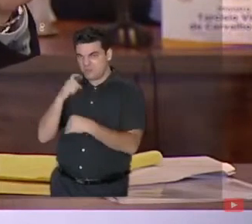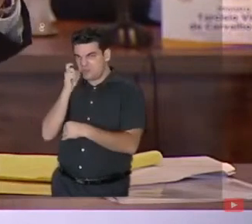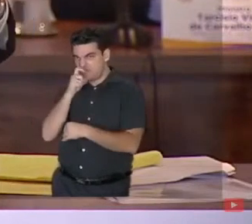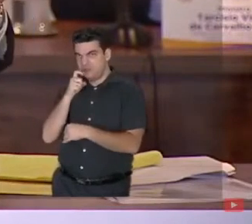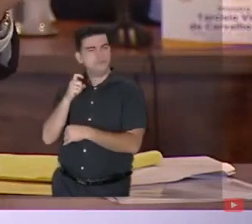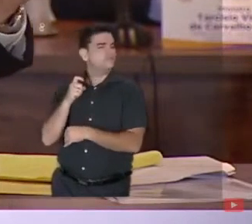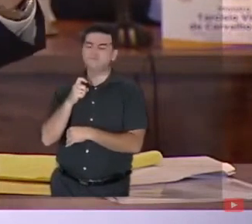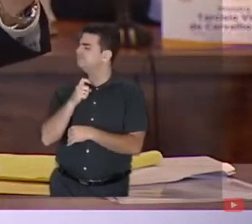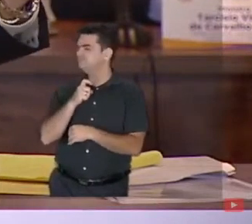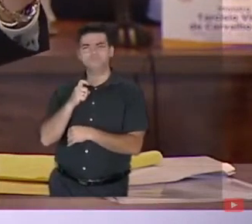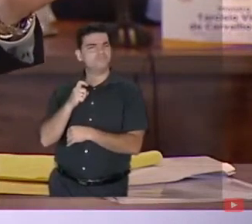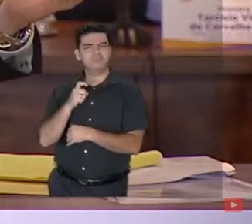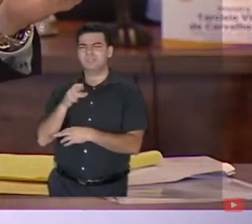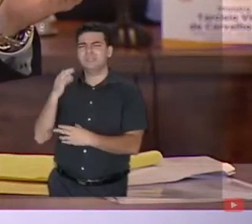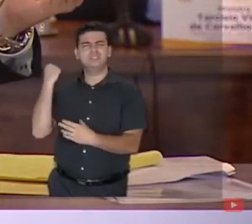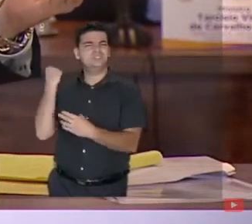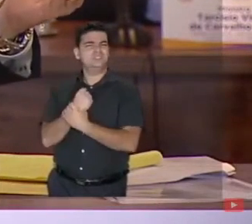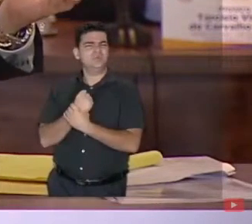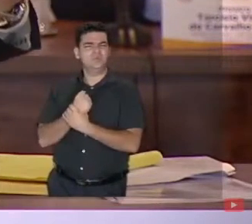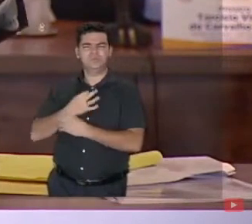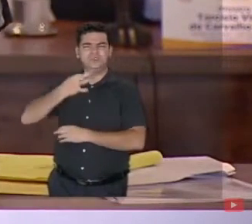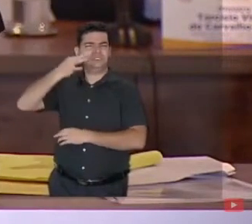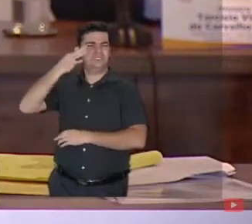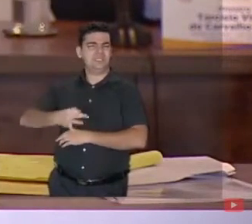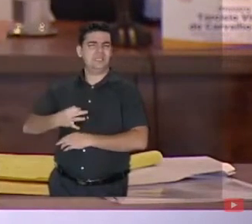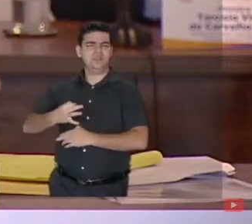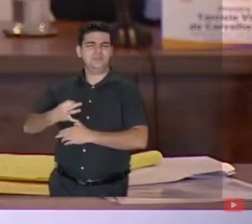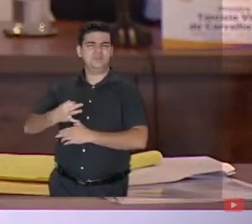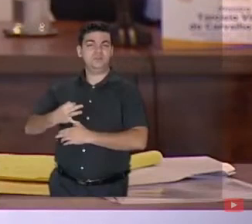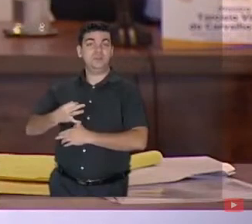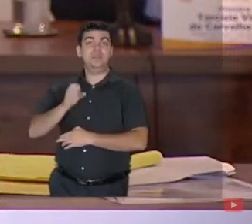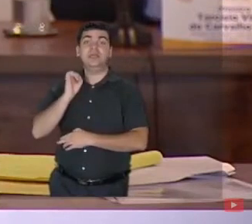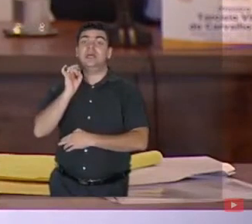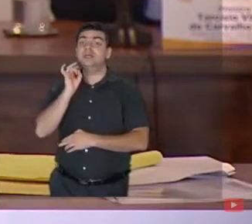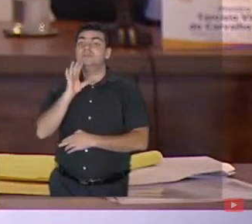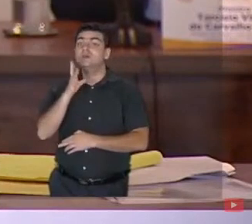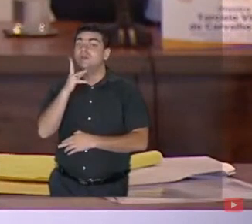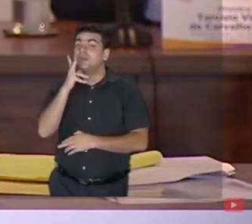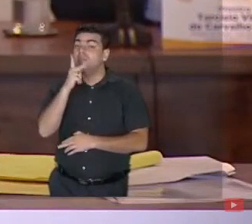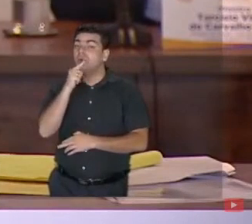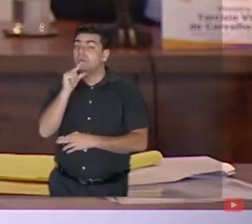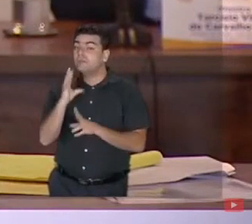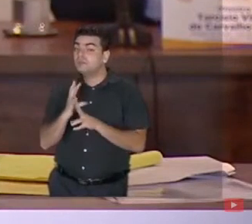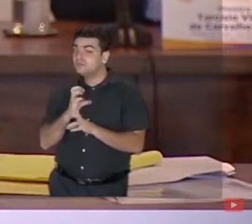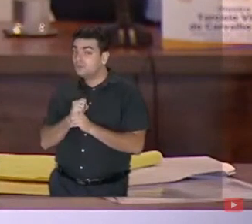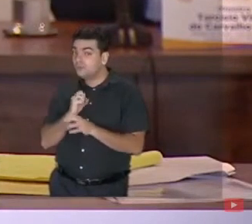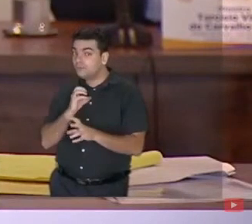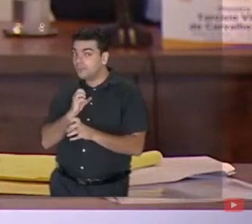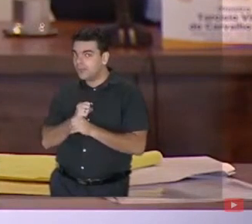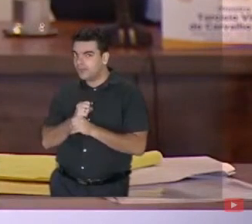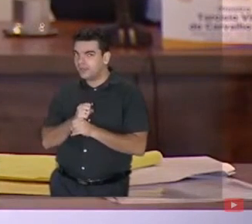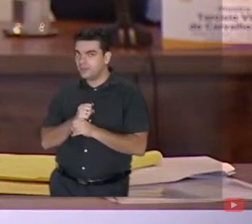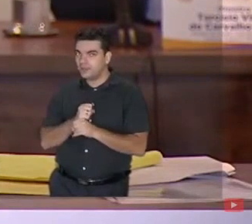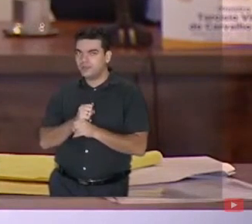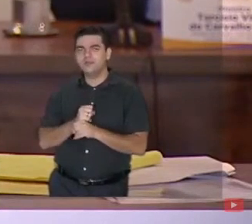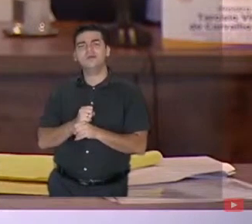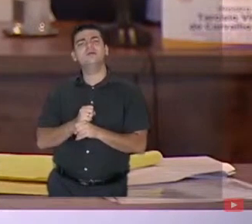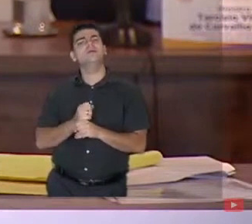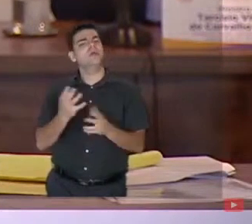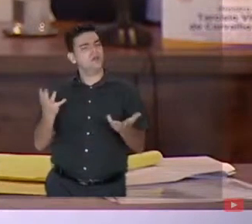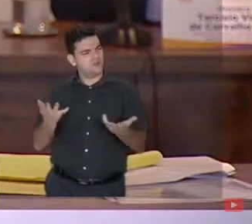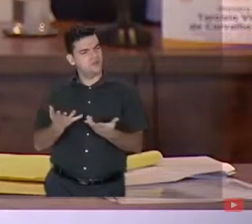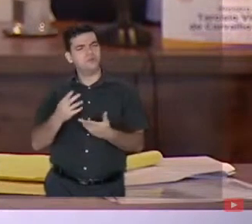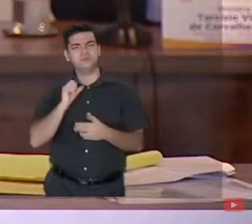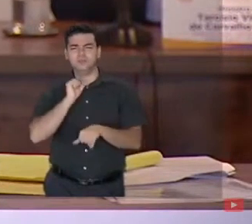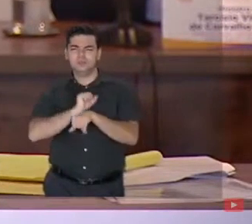existem. Os boletins de urnas já existem. Apenas houve uma dificuldade na totalização. Eu imagino daqui a pouquinho poder lhe dar